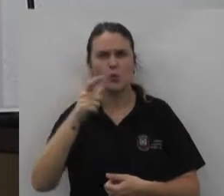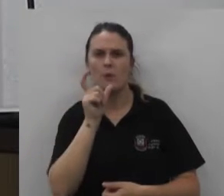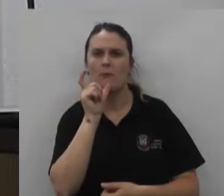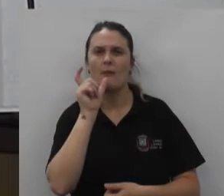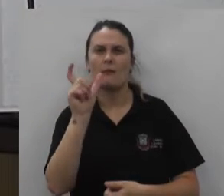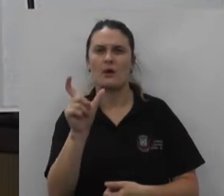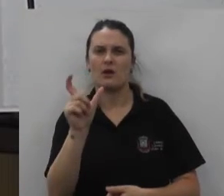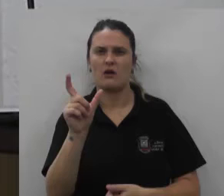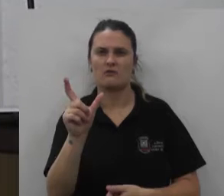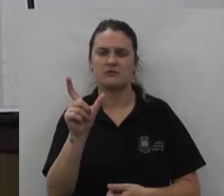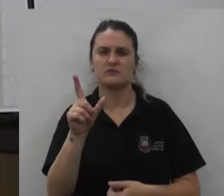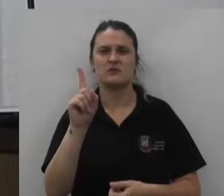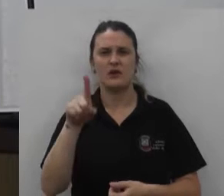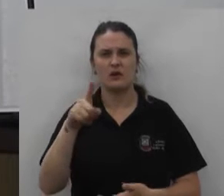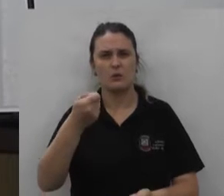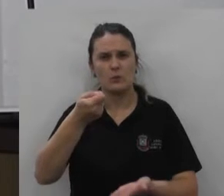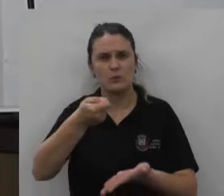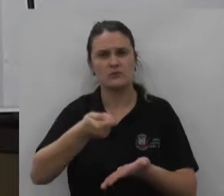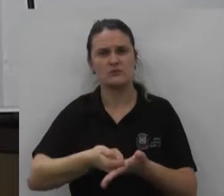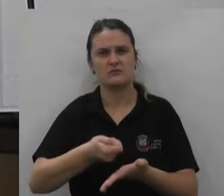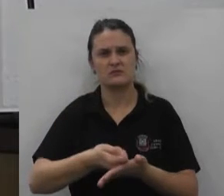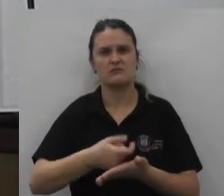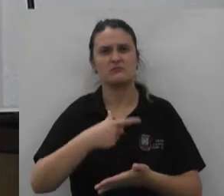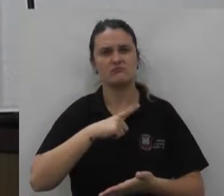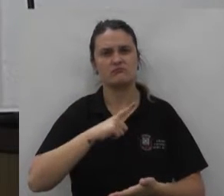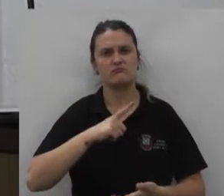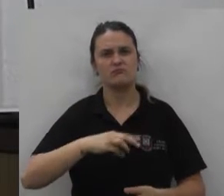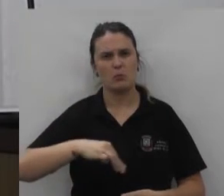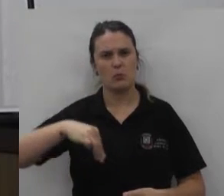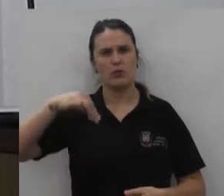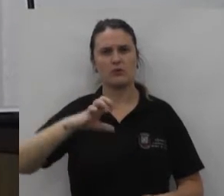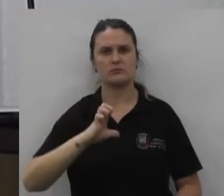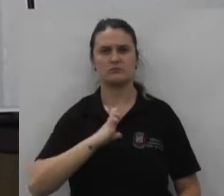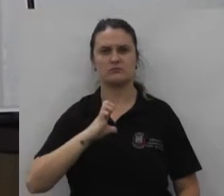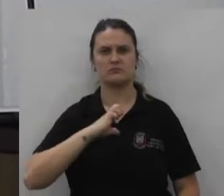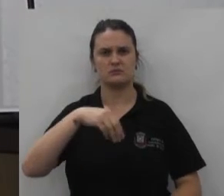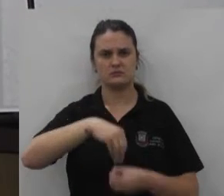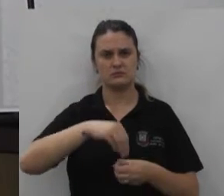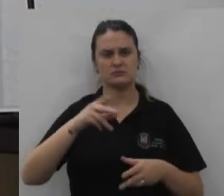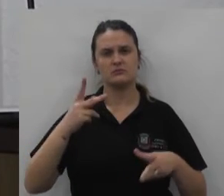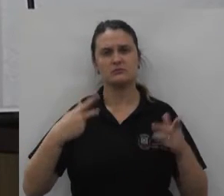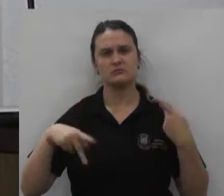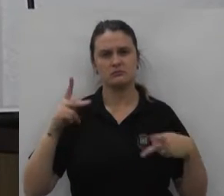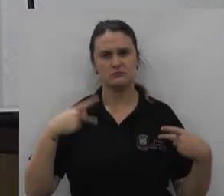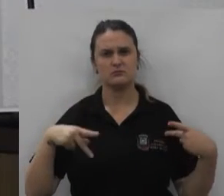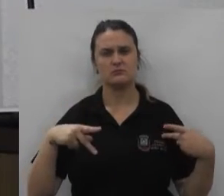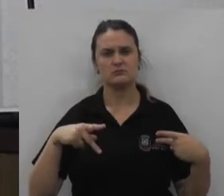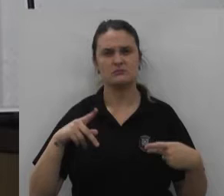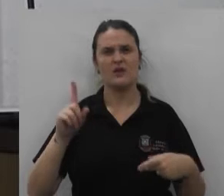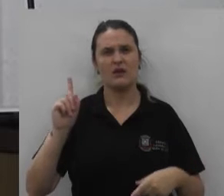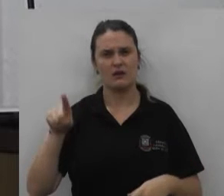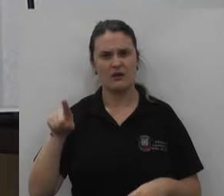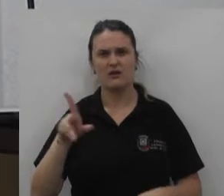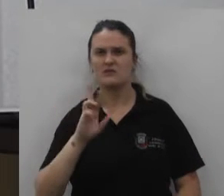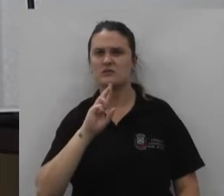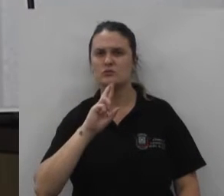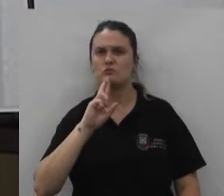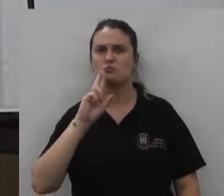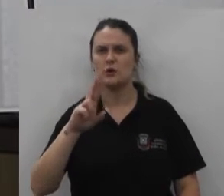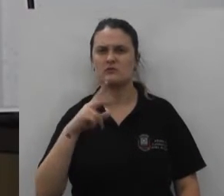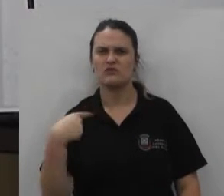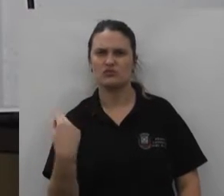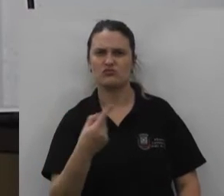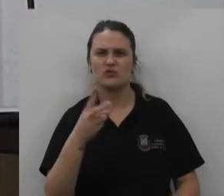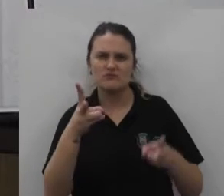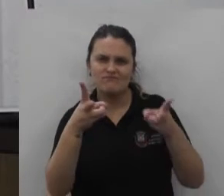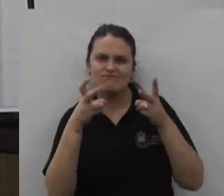a palavra. É obrigação agir com moral e ética na política. Foi esta a resposta que